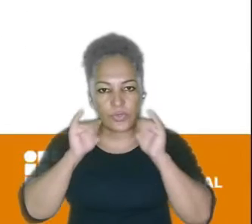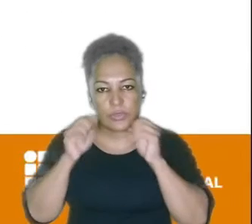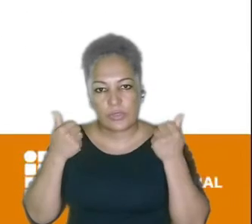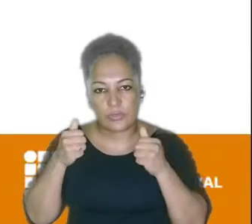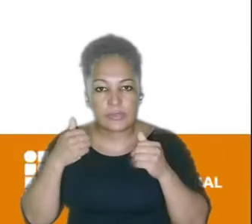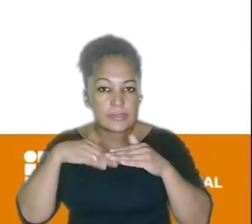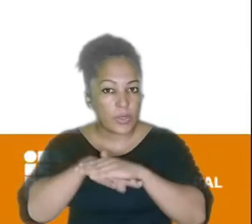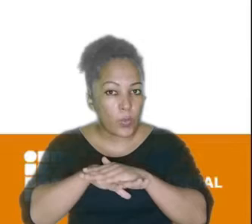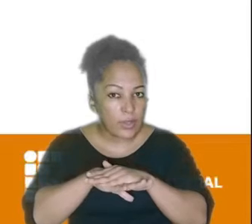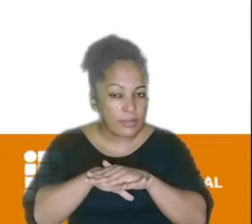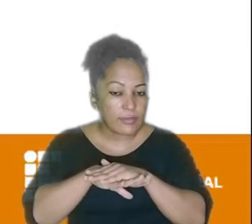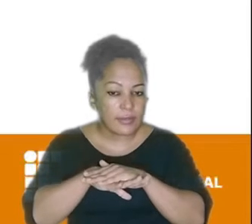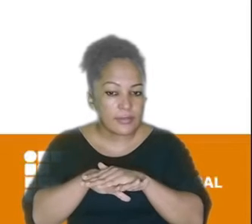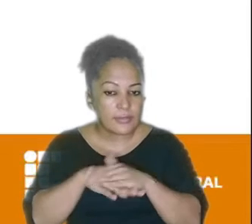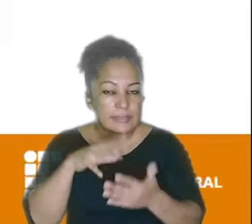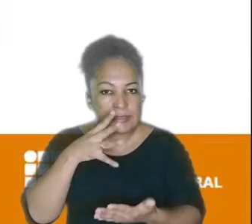que a gente precisa